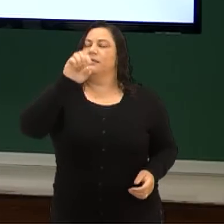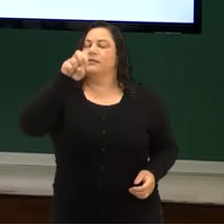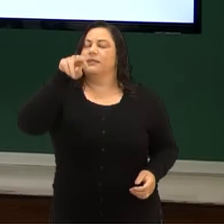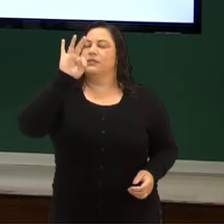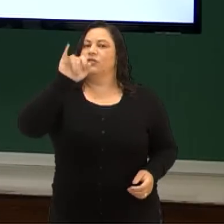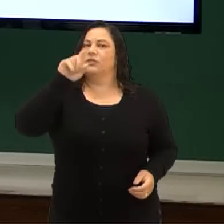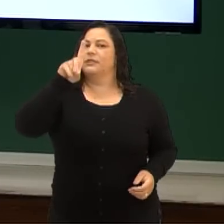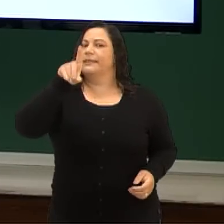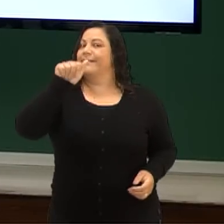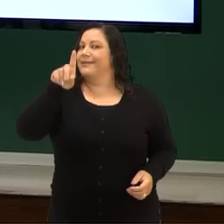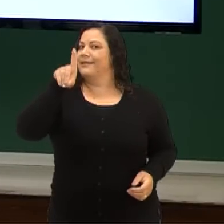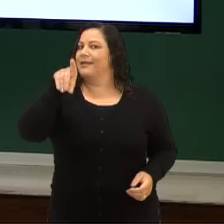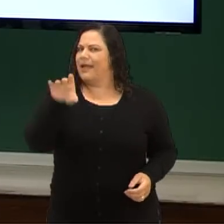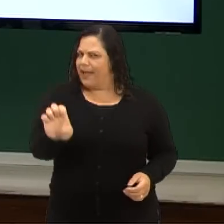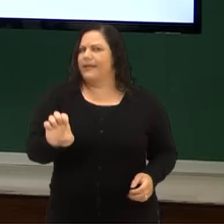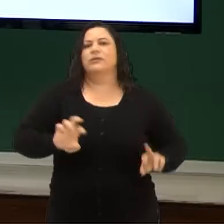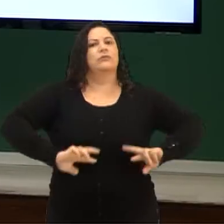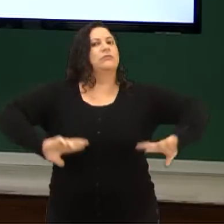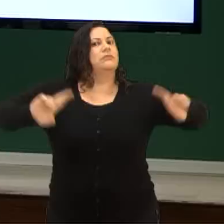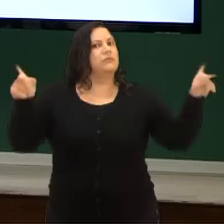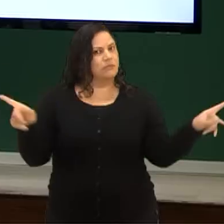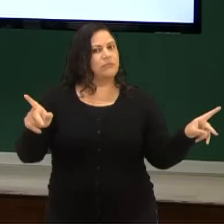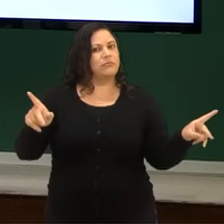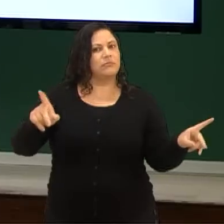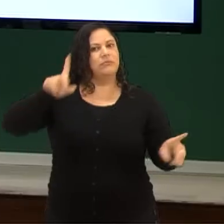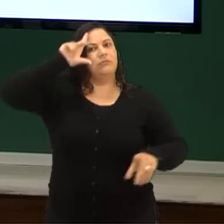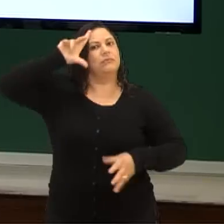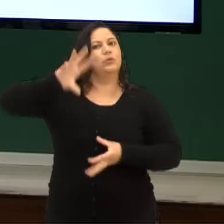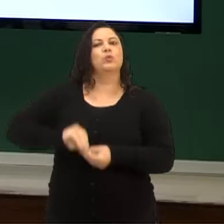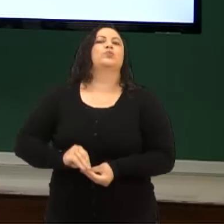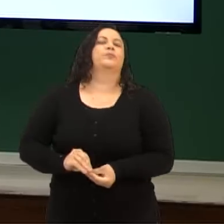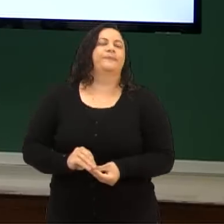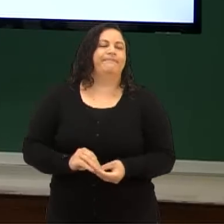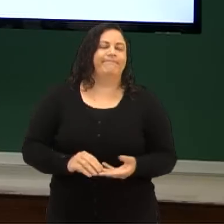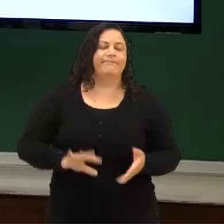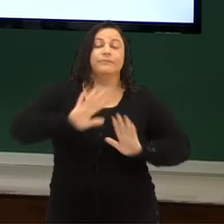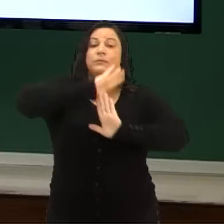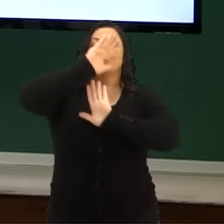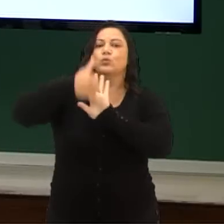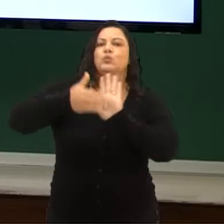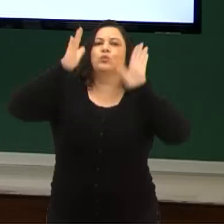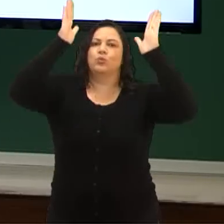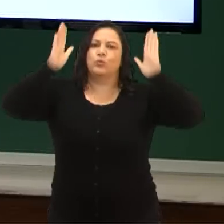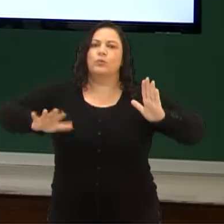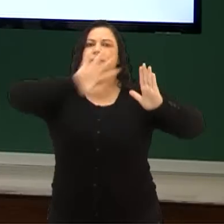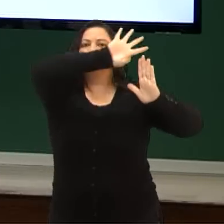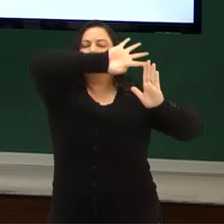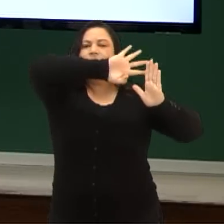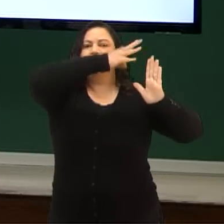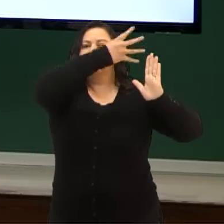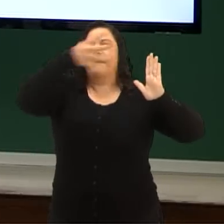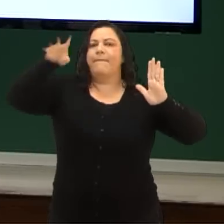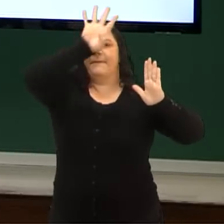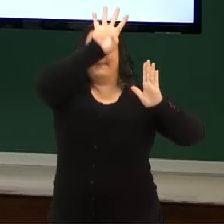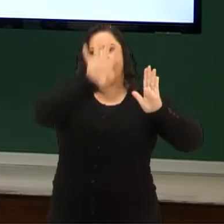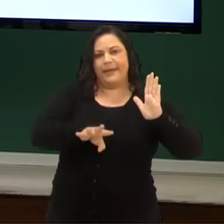bem? Faz a diferença. Na matemática a gente usa essa lógica. Quer ver? Ó, toda matriz diagonal não é identidade, mas toda matriz